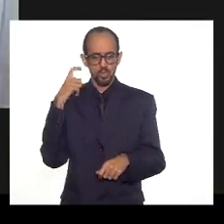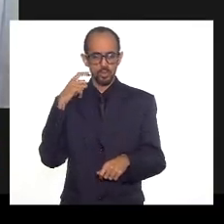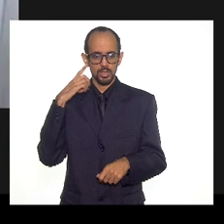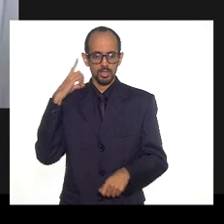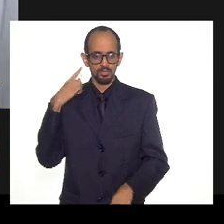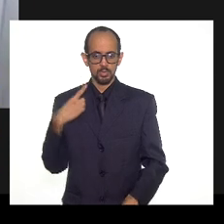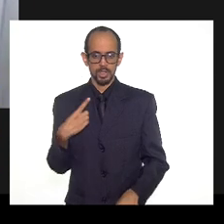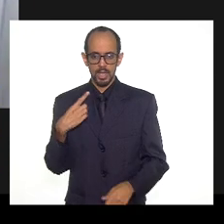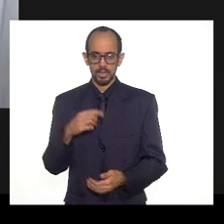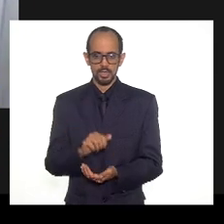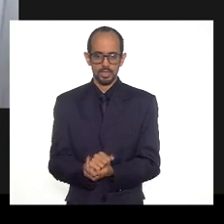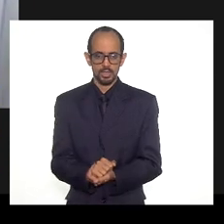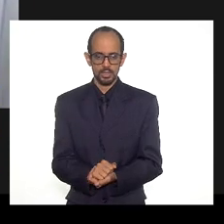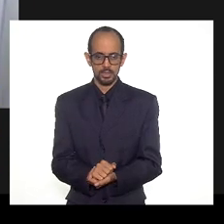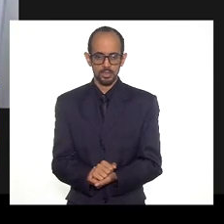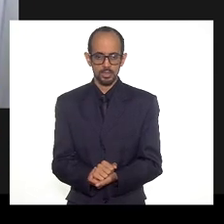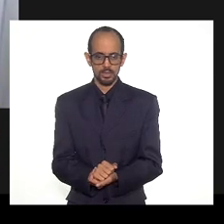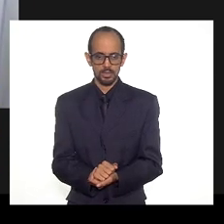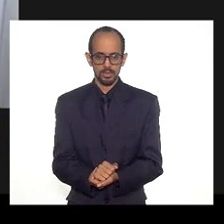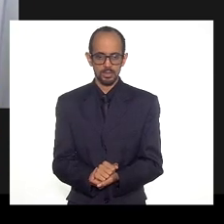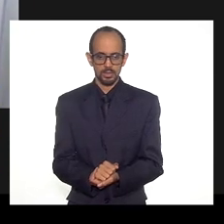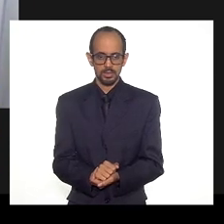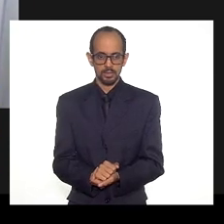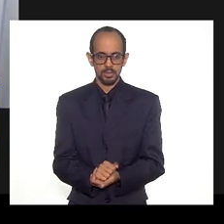da história,